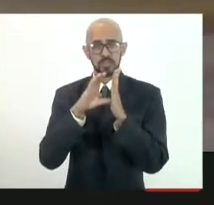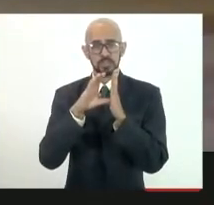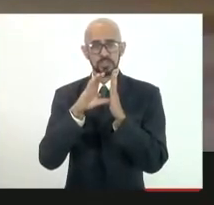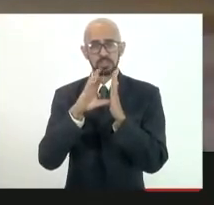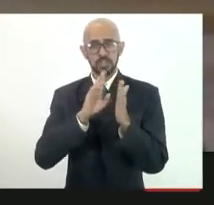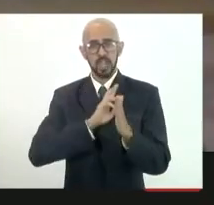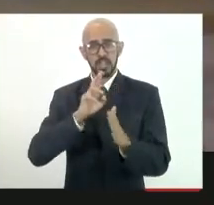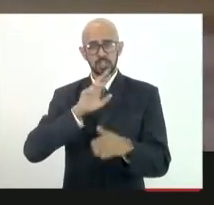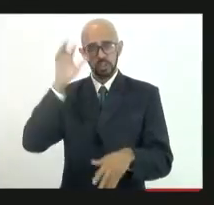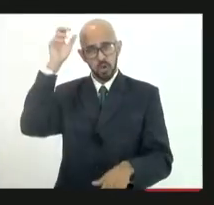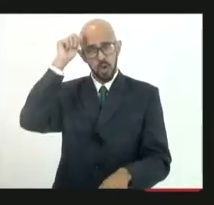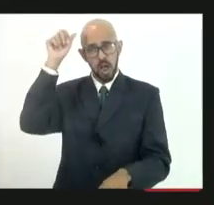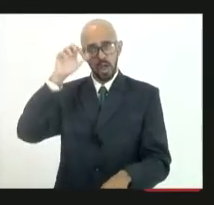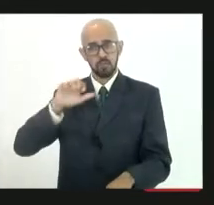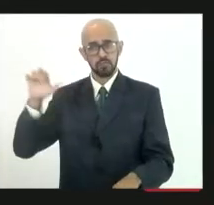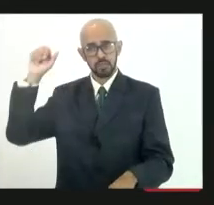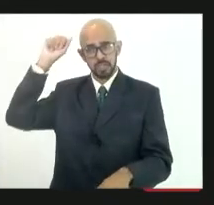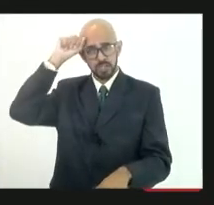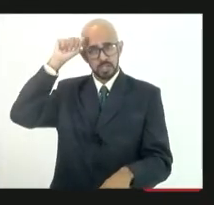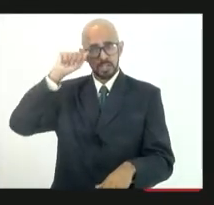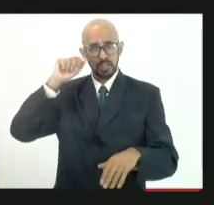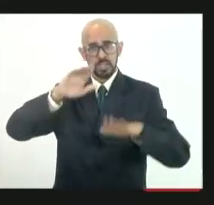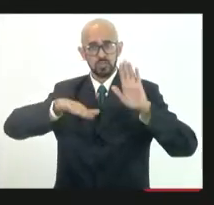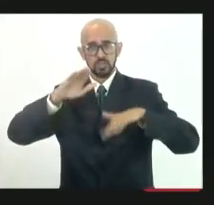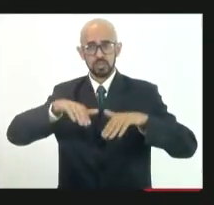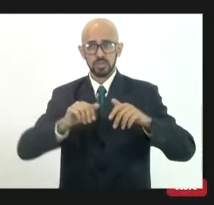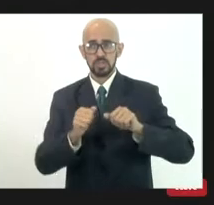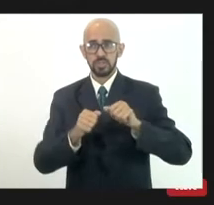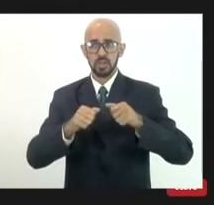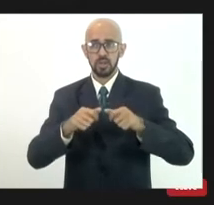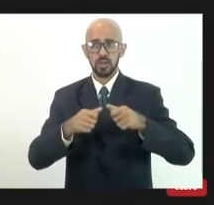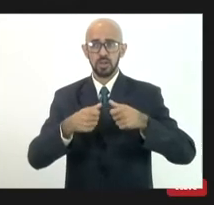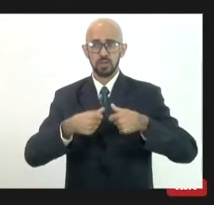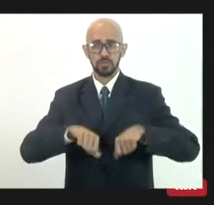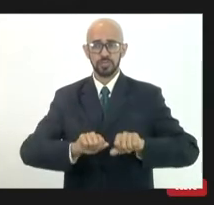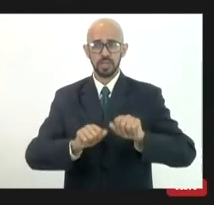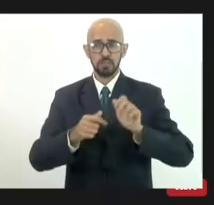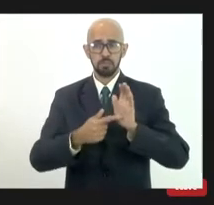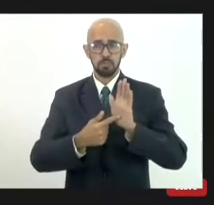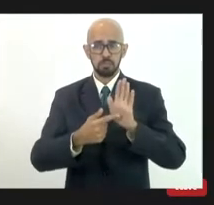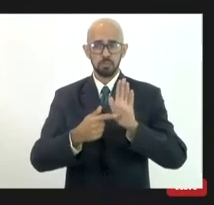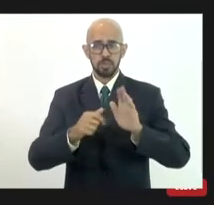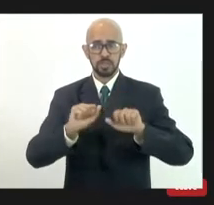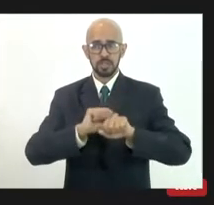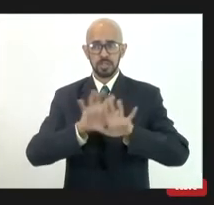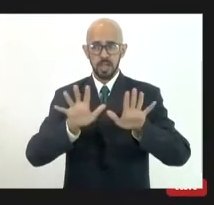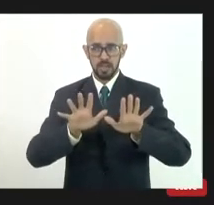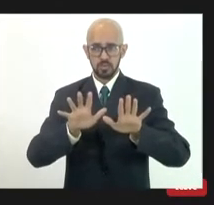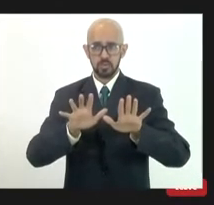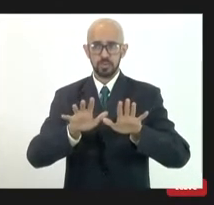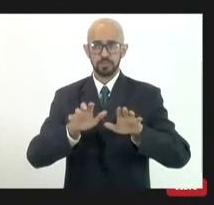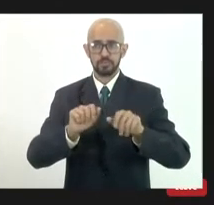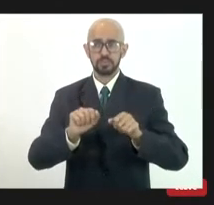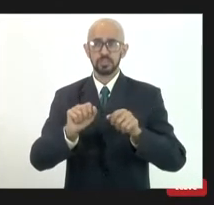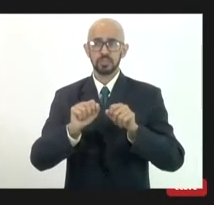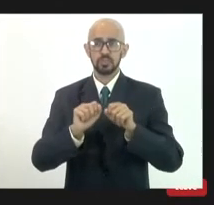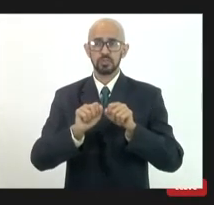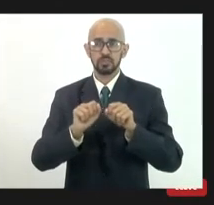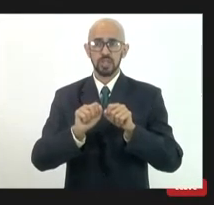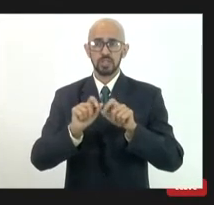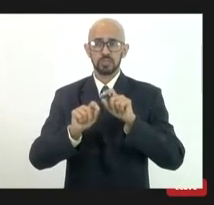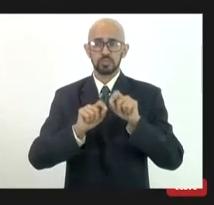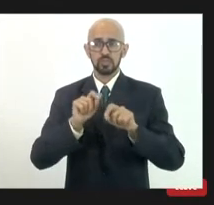evidente, porque talvez se fossem grupos religiosos a visibilidade seria muito maior. Eu quero ter esse meu microfone. Nos leva, né,